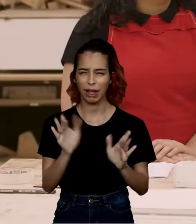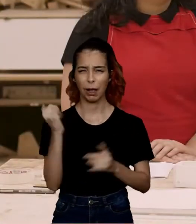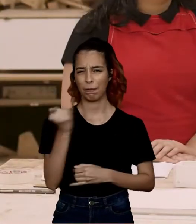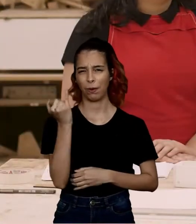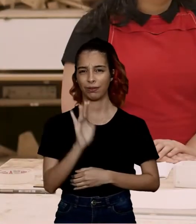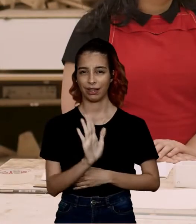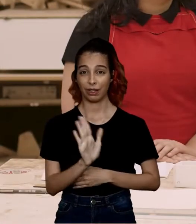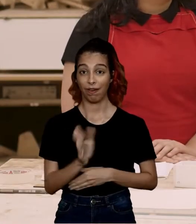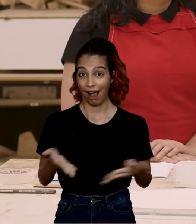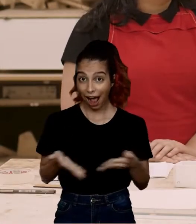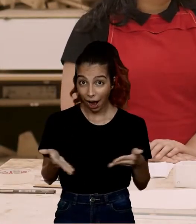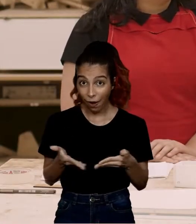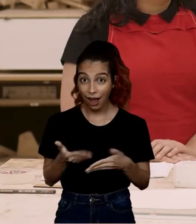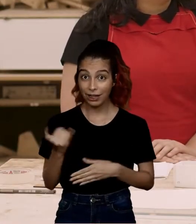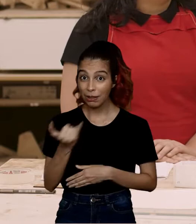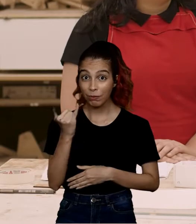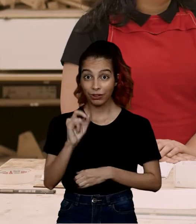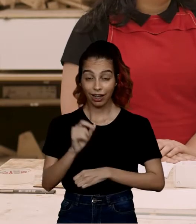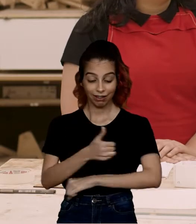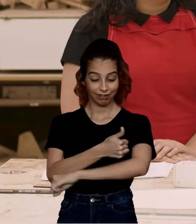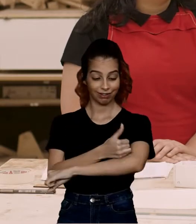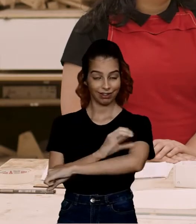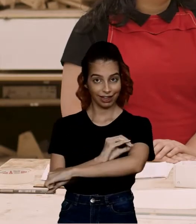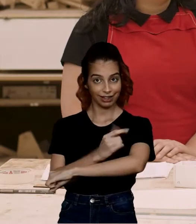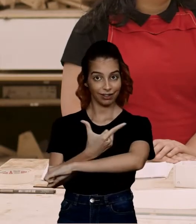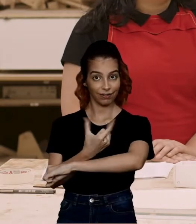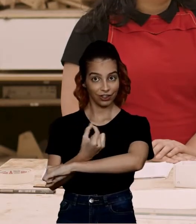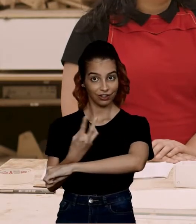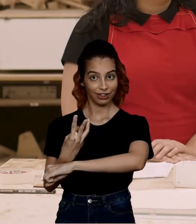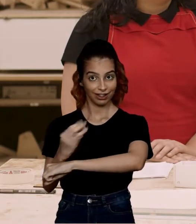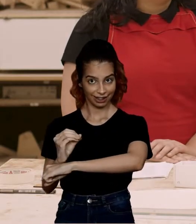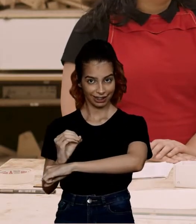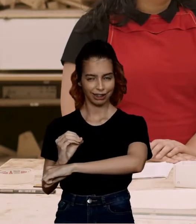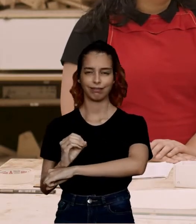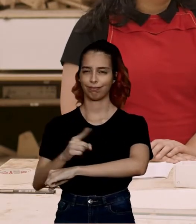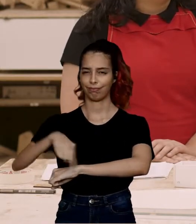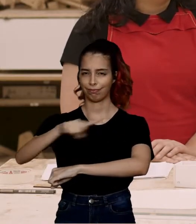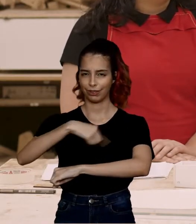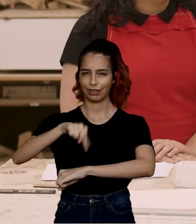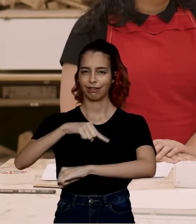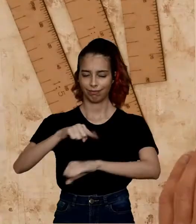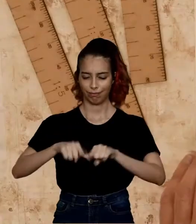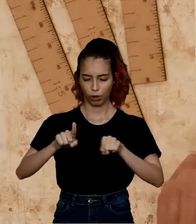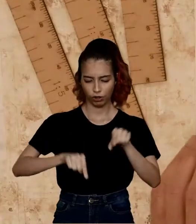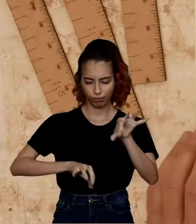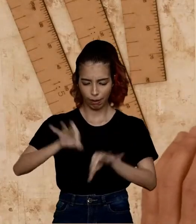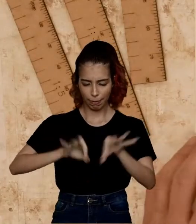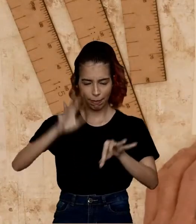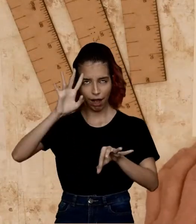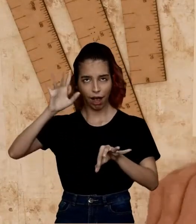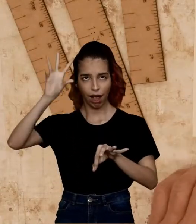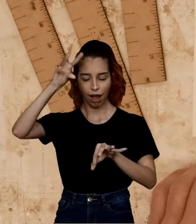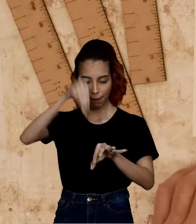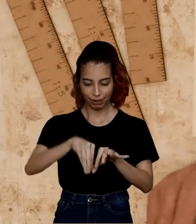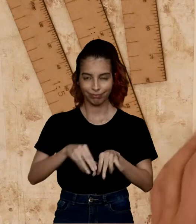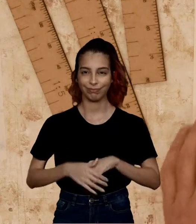não é importante. O importante é vocês projetarem com essas medidas: 10, 20 ou 30.